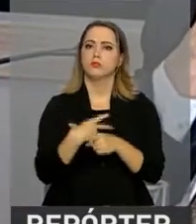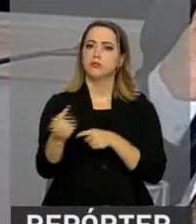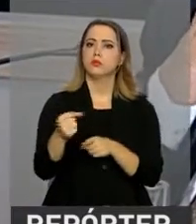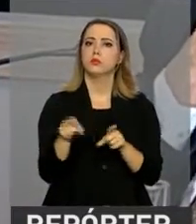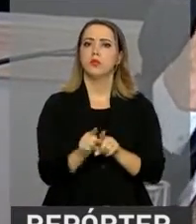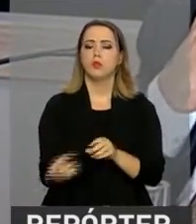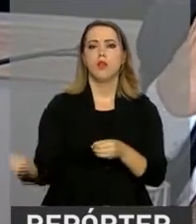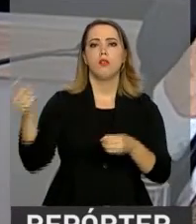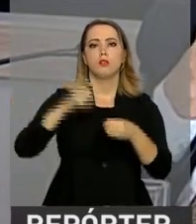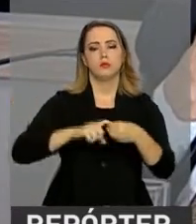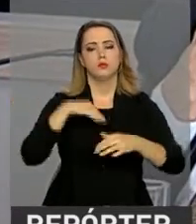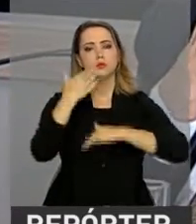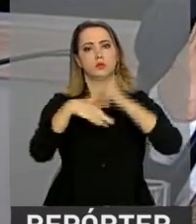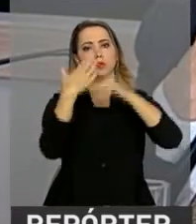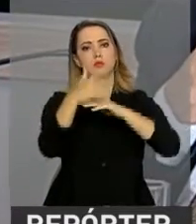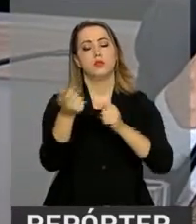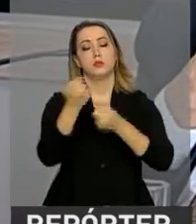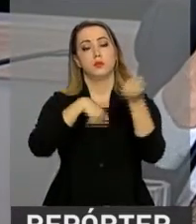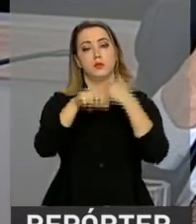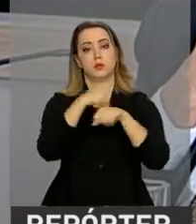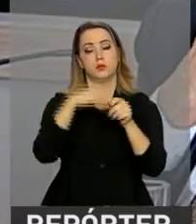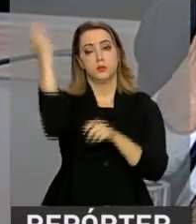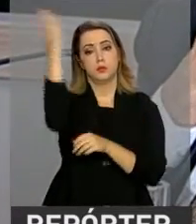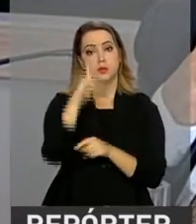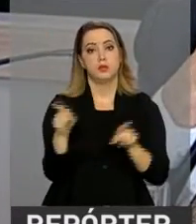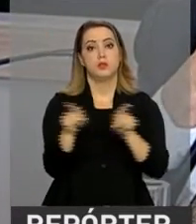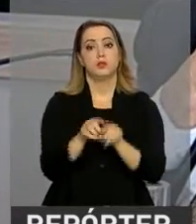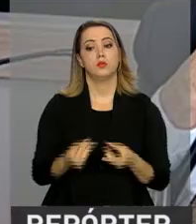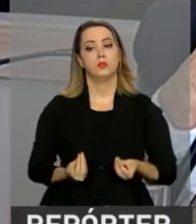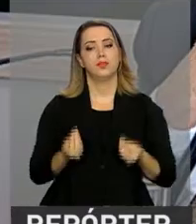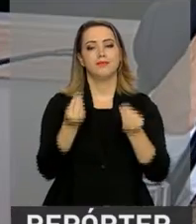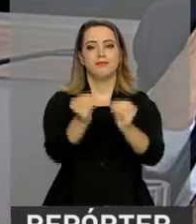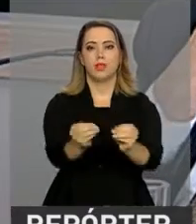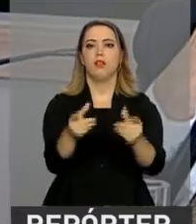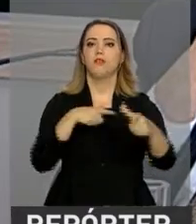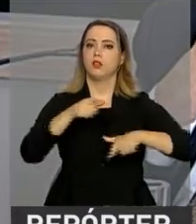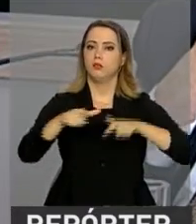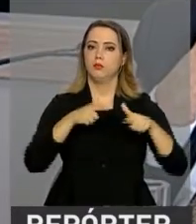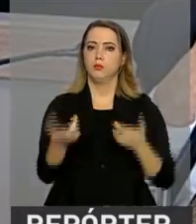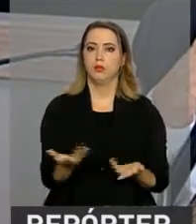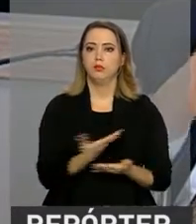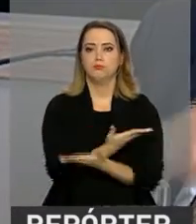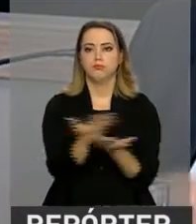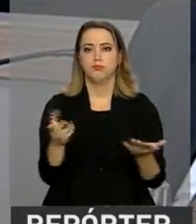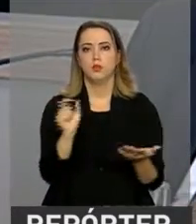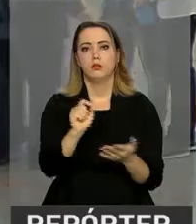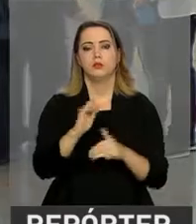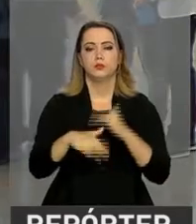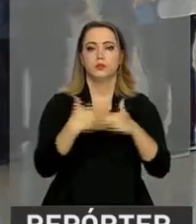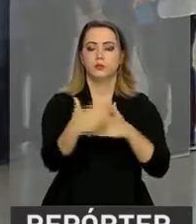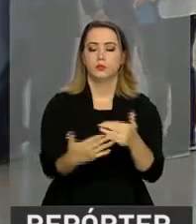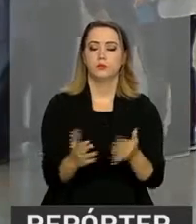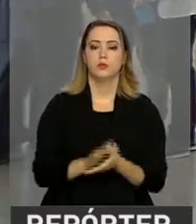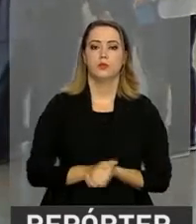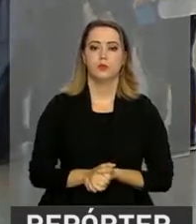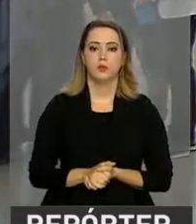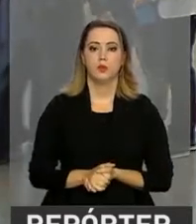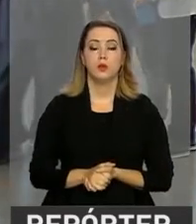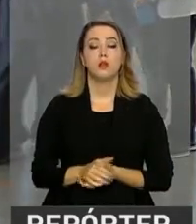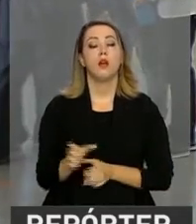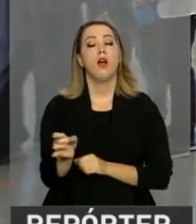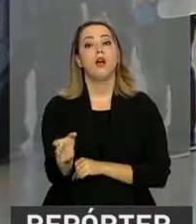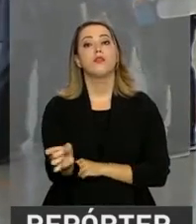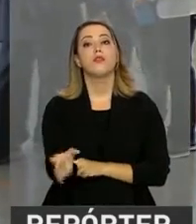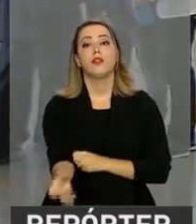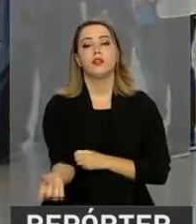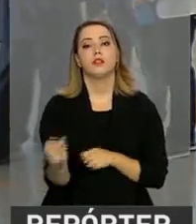crescimento econômico do país, o emprego, que é fundamental, e que seja um grande instrumento de desenvolvimento. A concessão dos